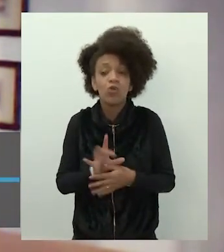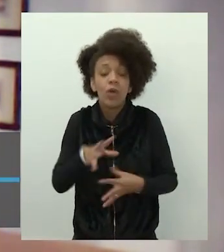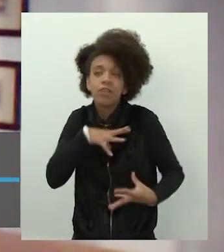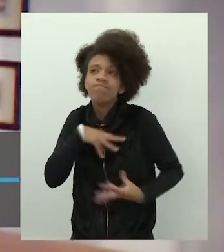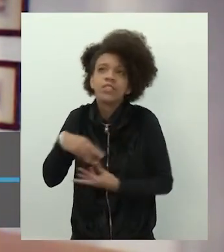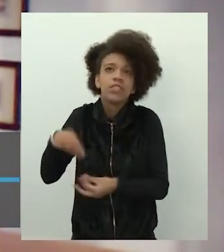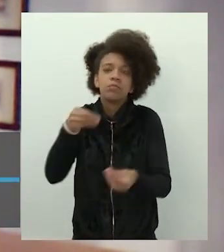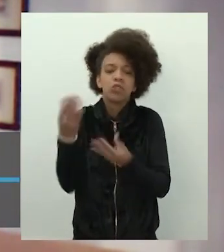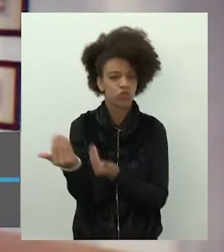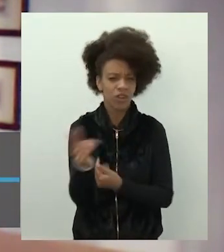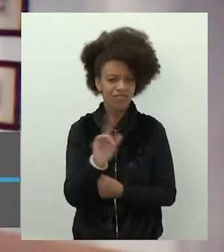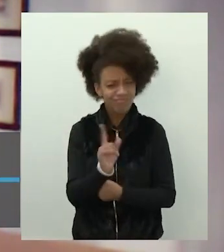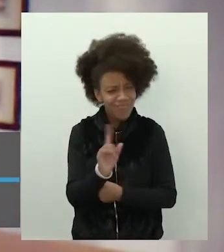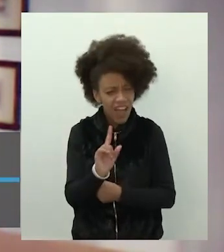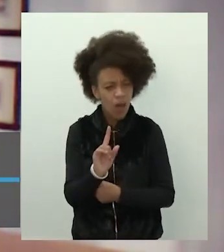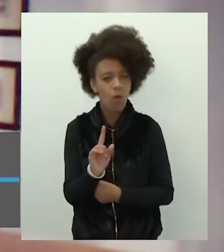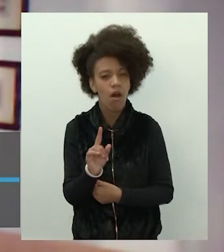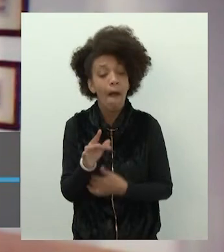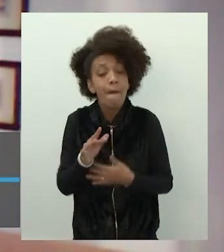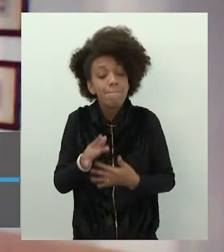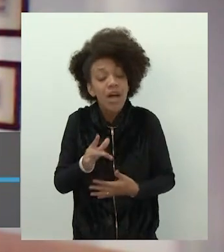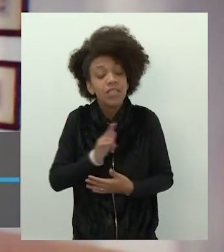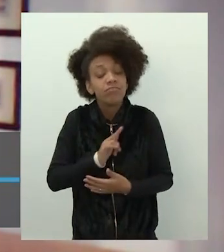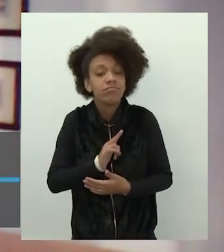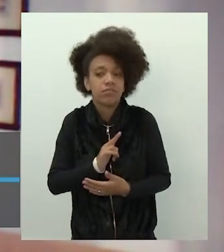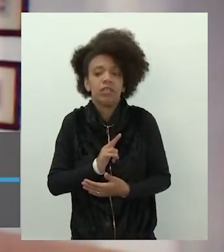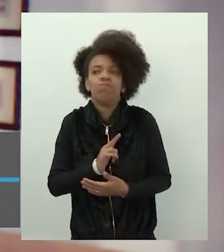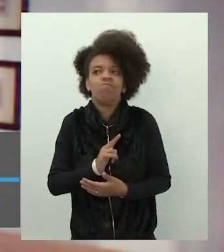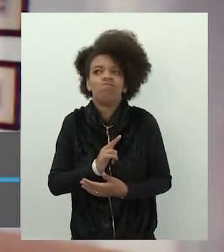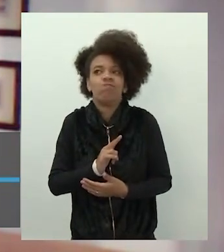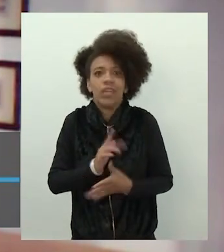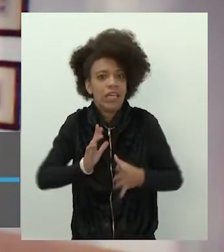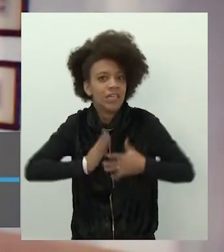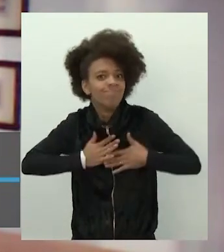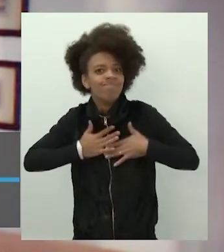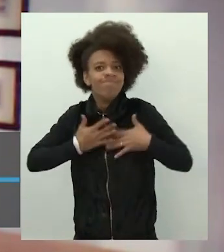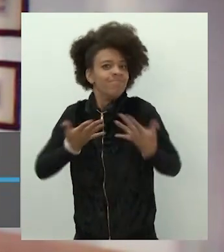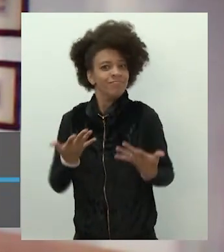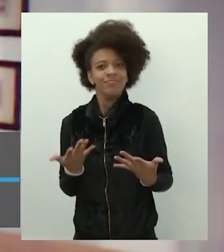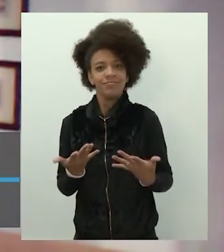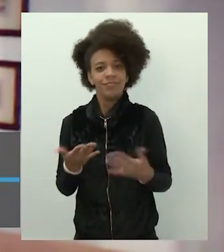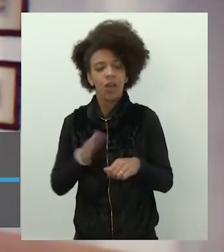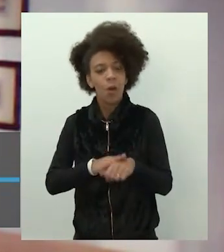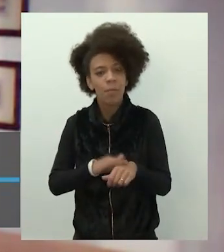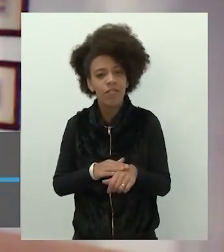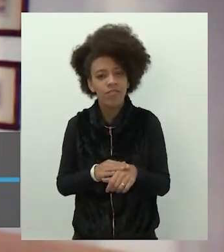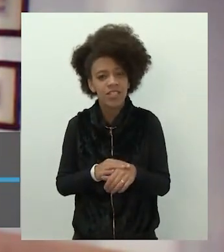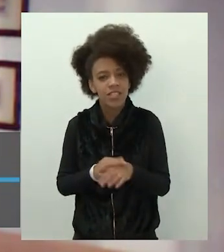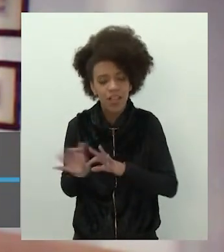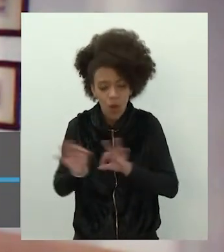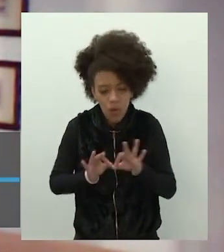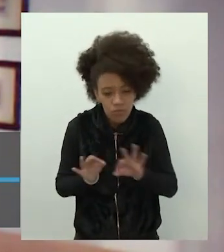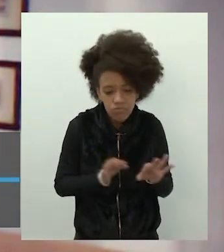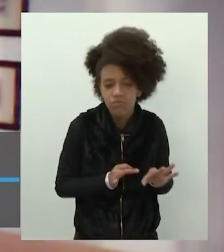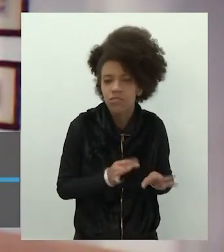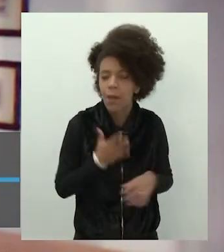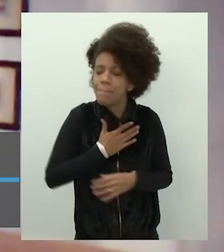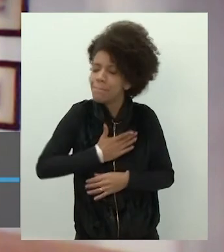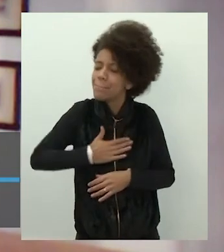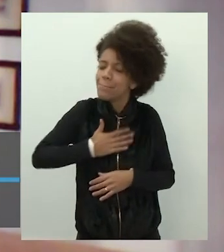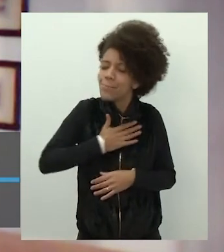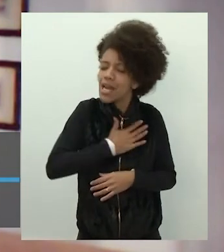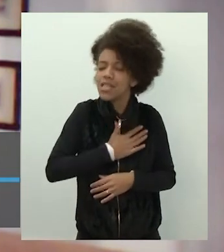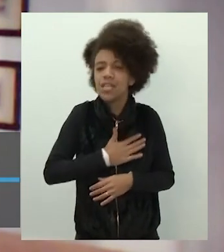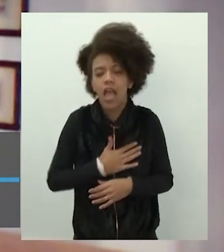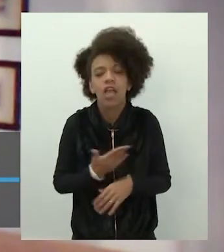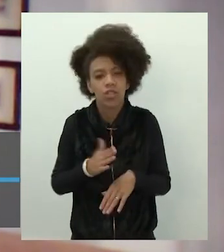espírito jovem, né? É ter ânimo para fazer as coisas, ter prazer de fazer as